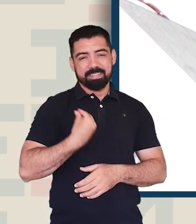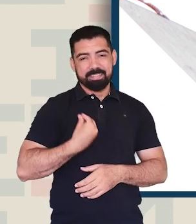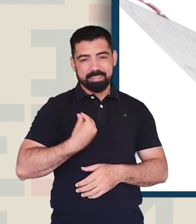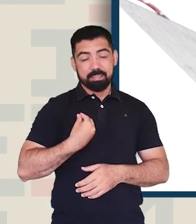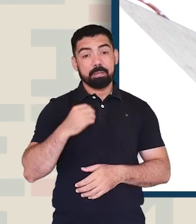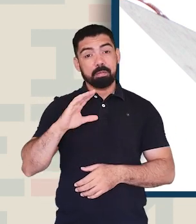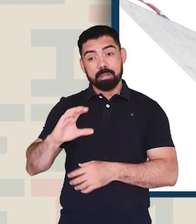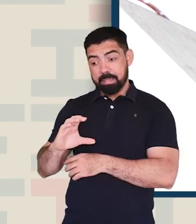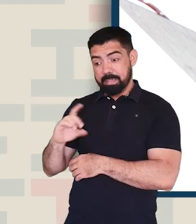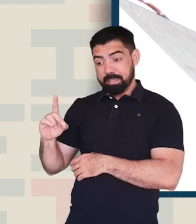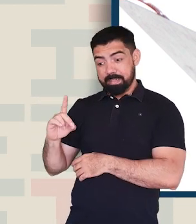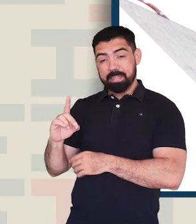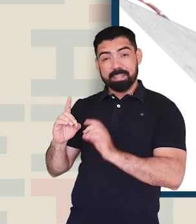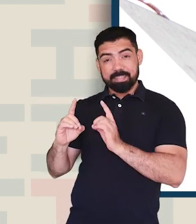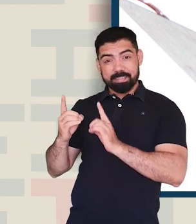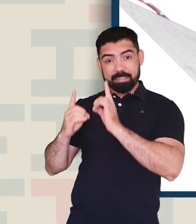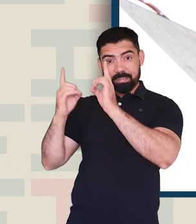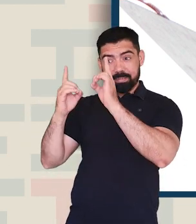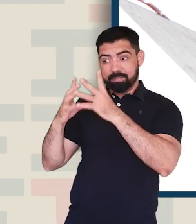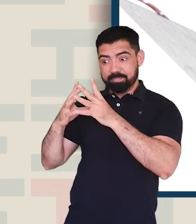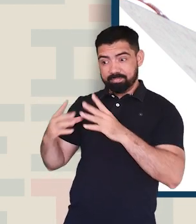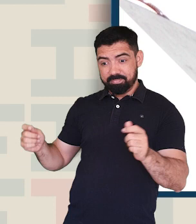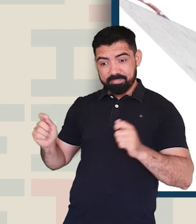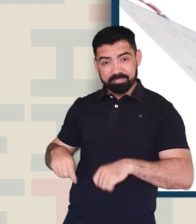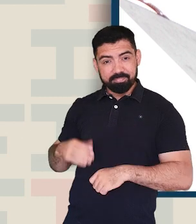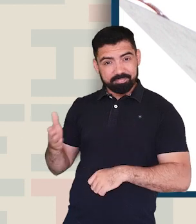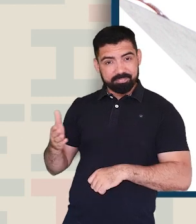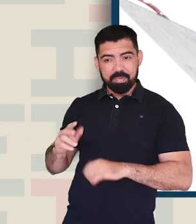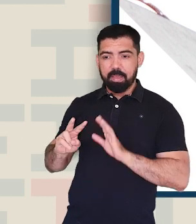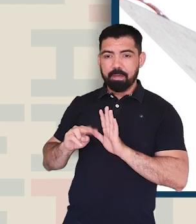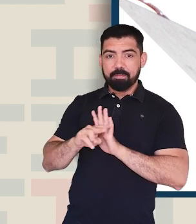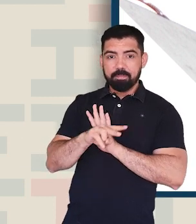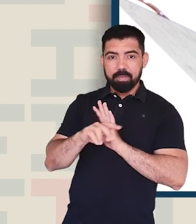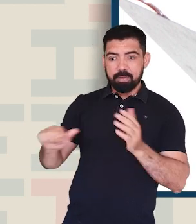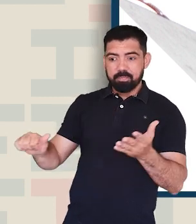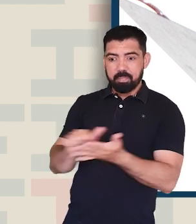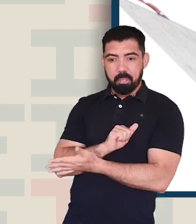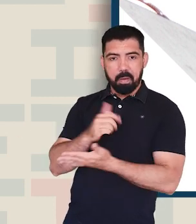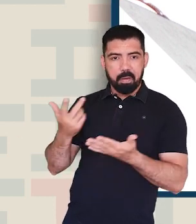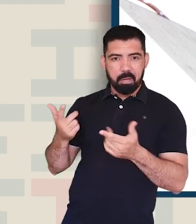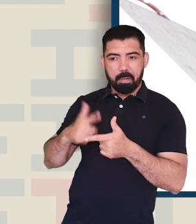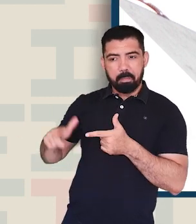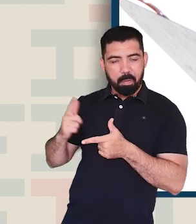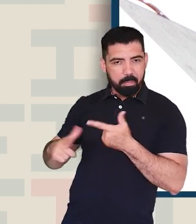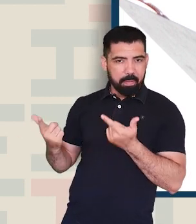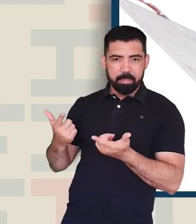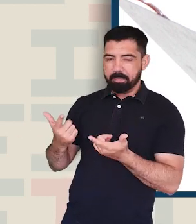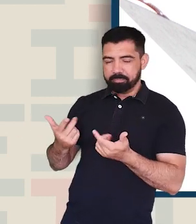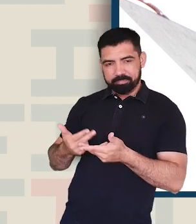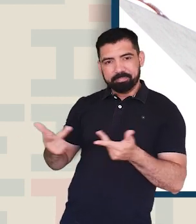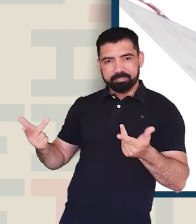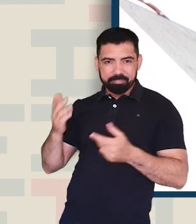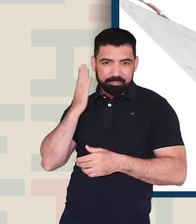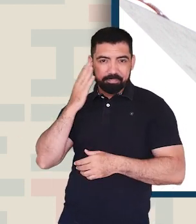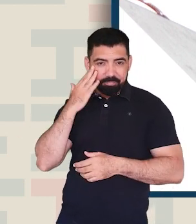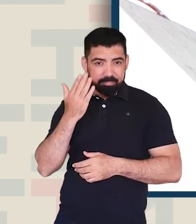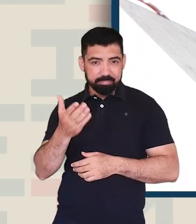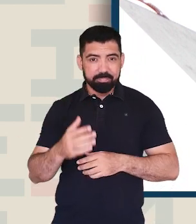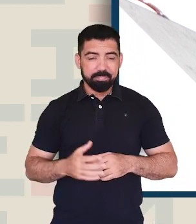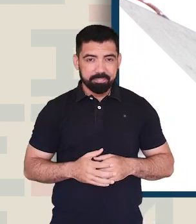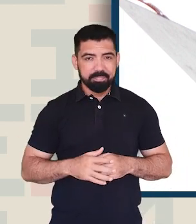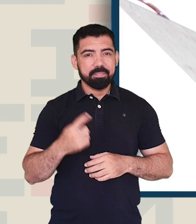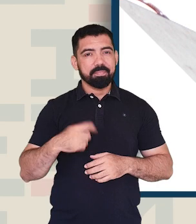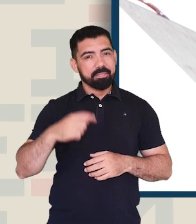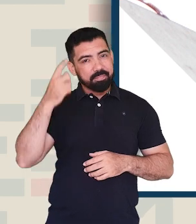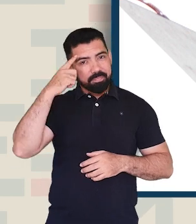exista ainda, e pode ser que essas informações digitais, pode ter que algum vírus apagou tudo, né? A gente está sujeito a tudo.